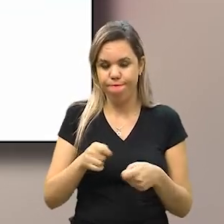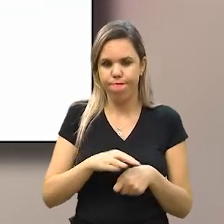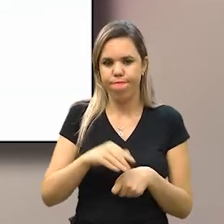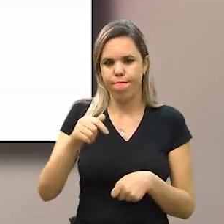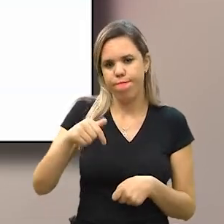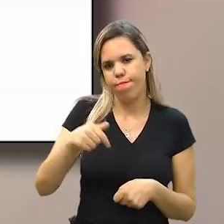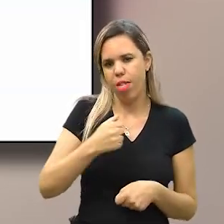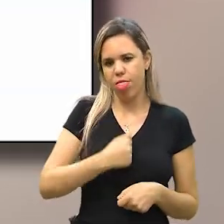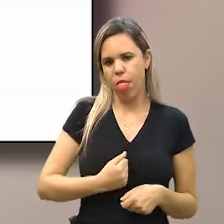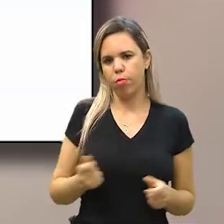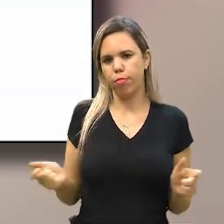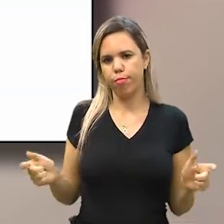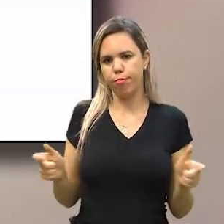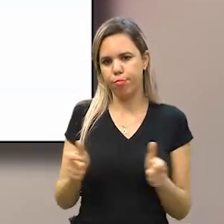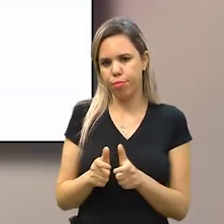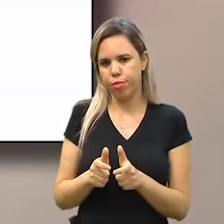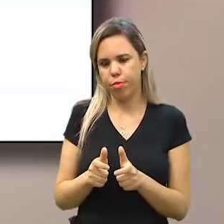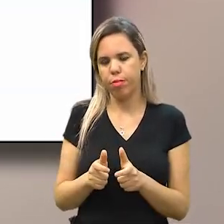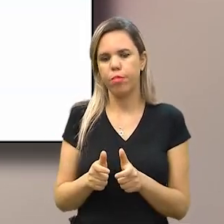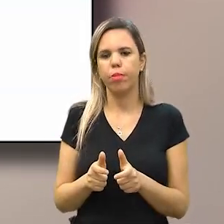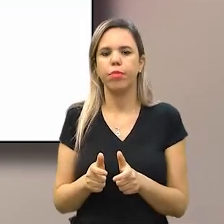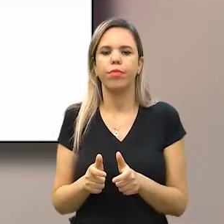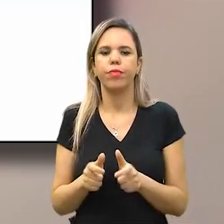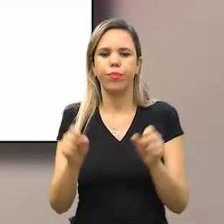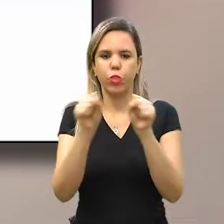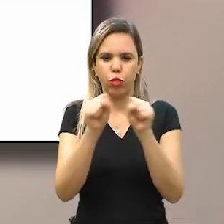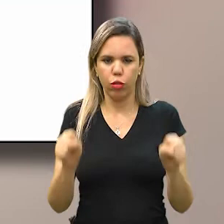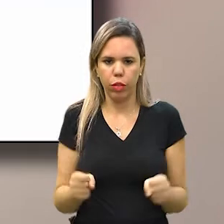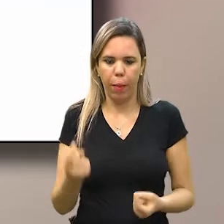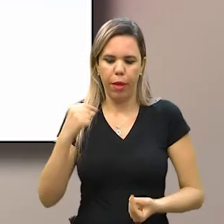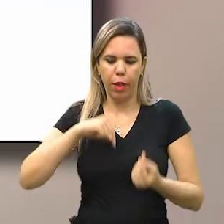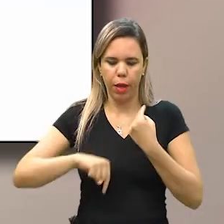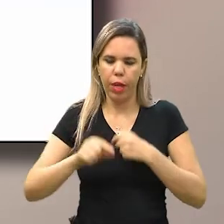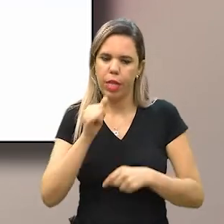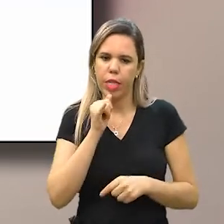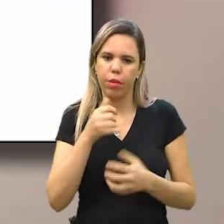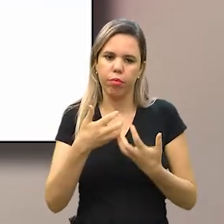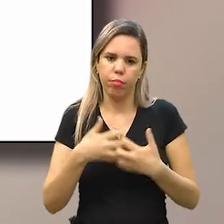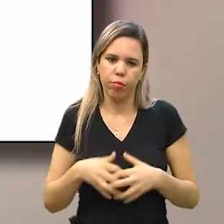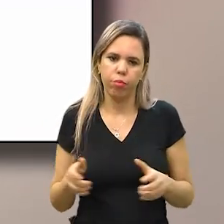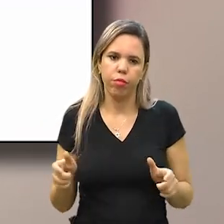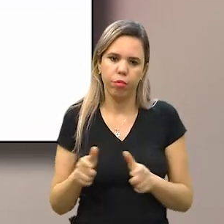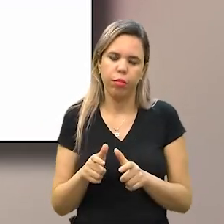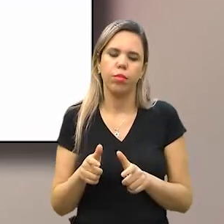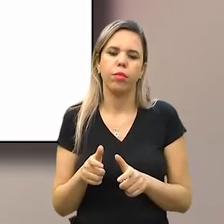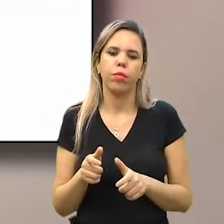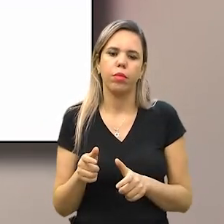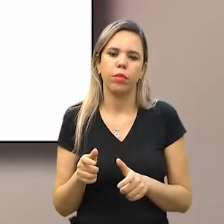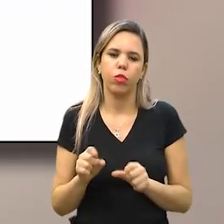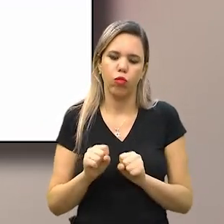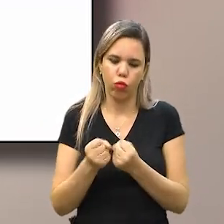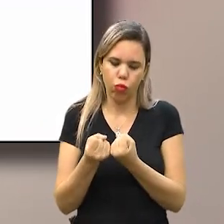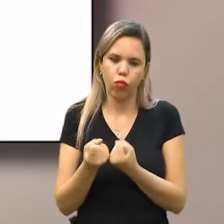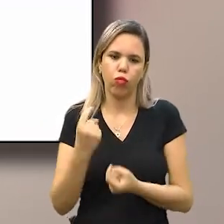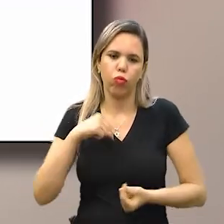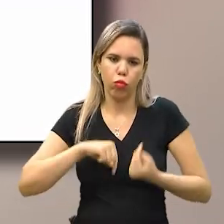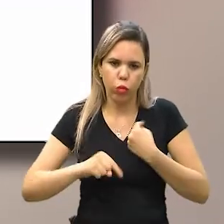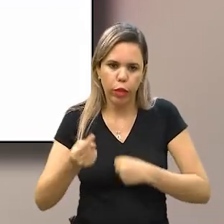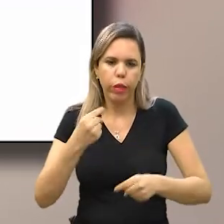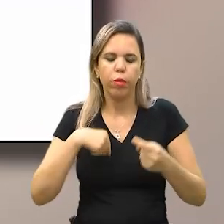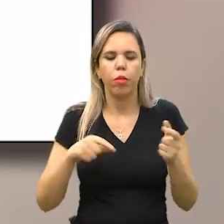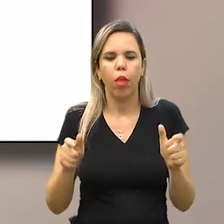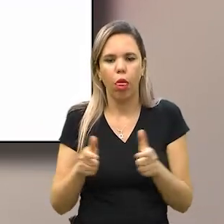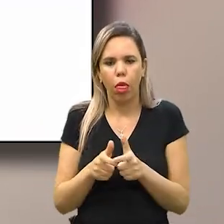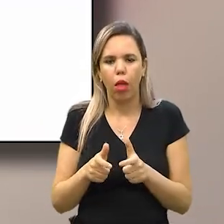doença, você precisa diminuir a atividade do sistema imunológico. Consequentemente, você diminui a defesa do